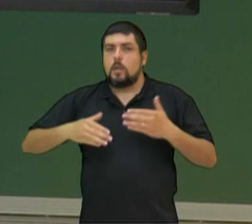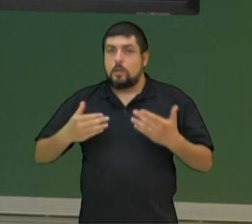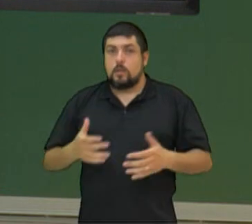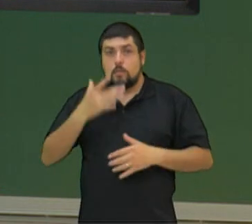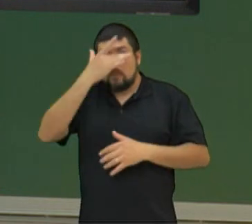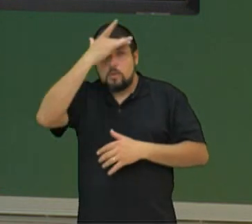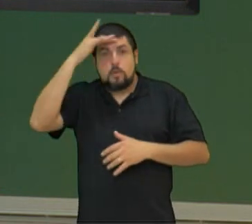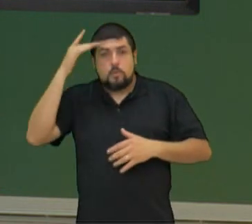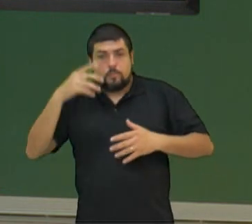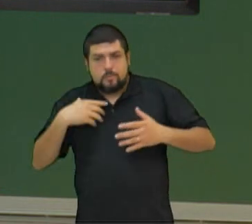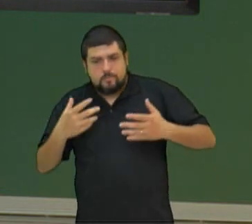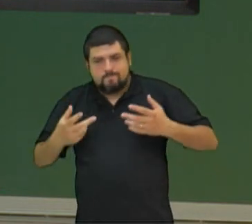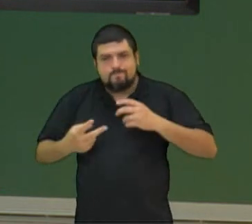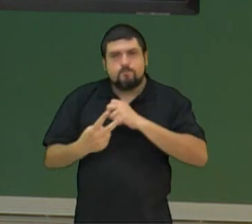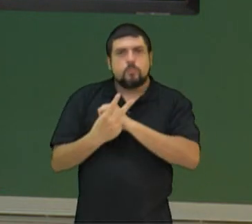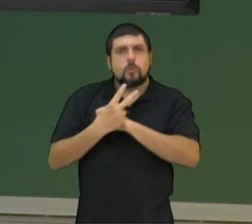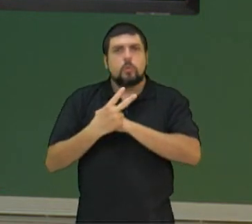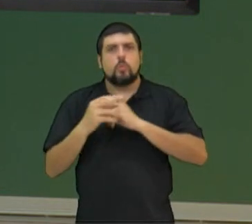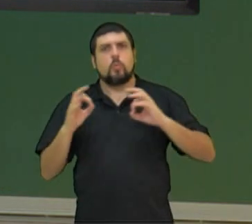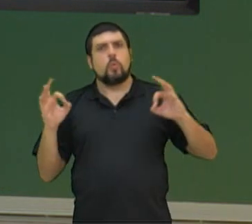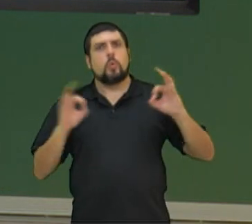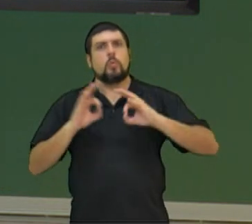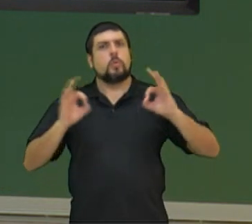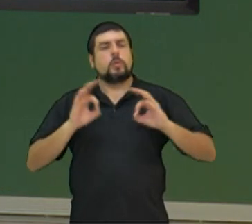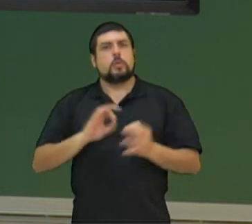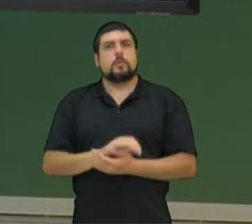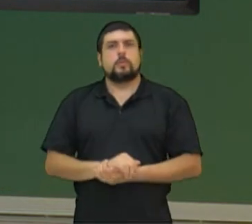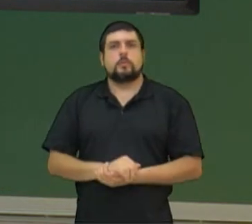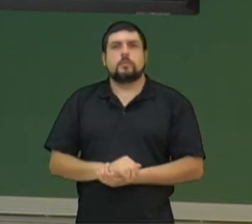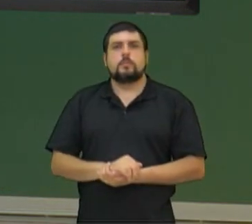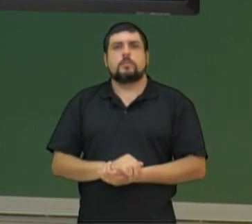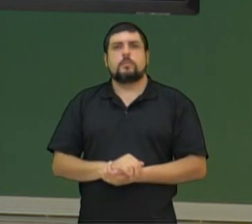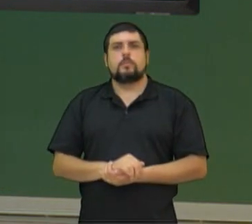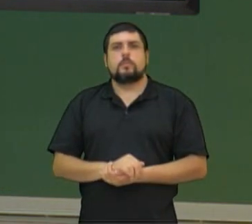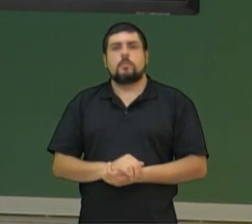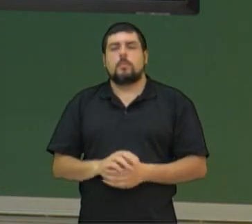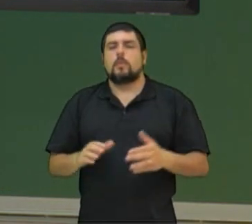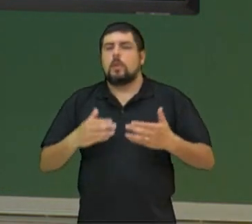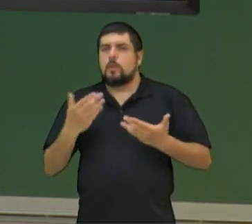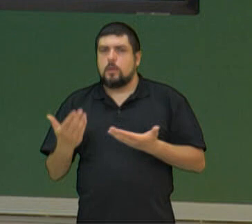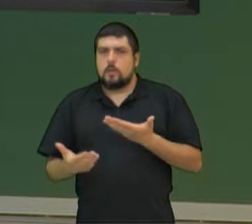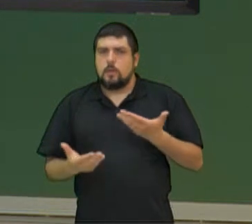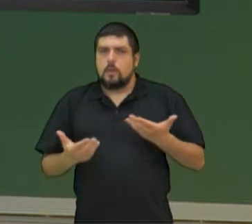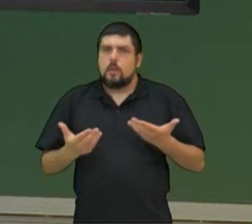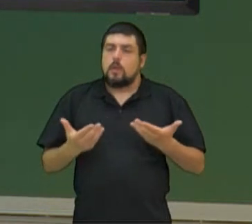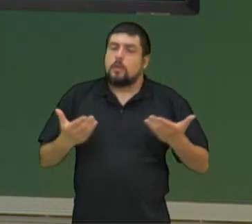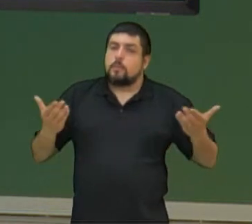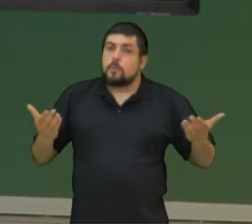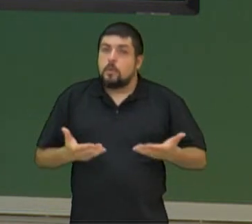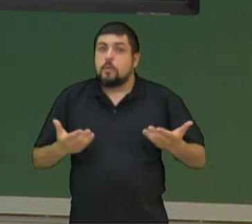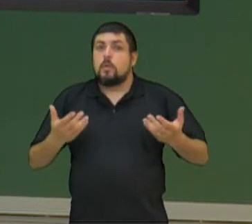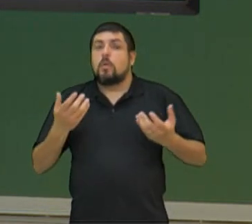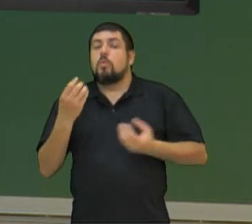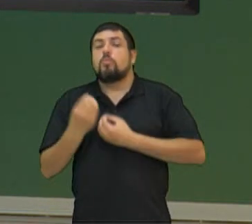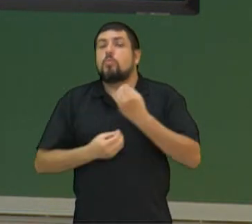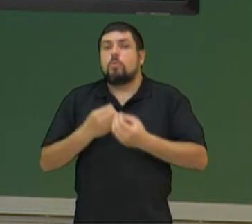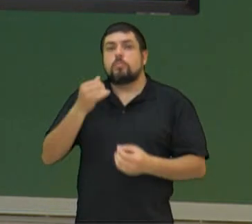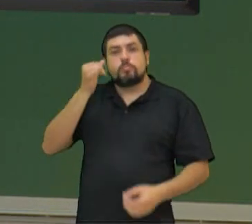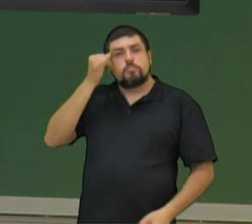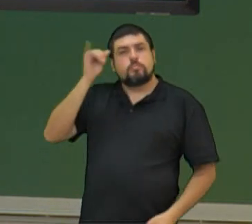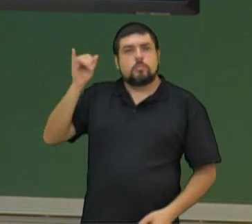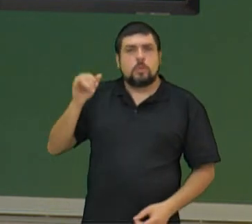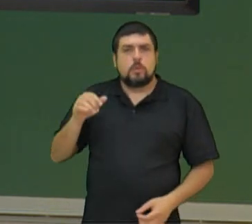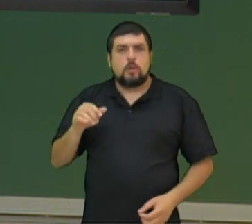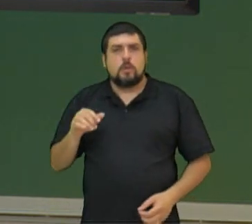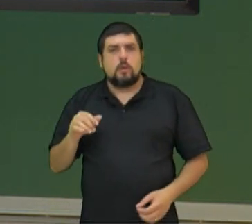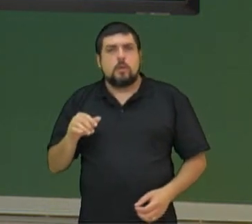fica sem imunidade. E aí, então, medidas de prevenção. Então, não compartilhar nenhum material,